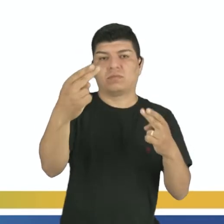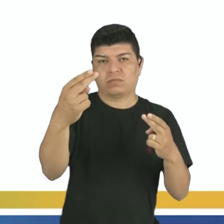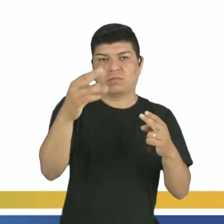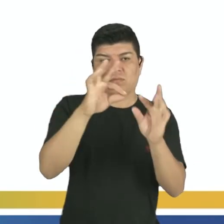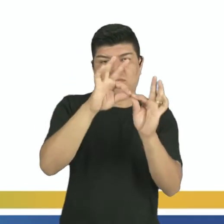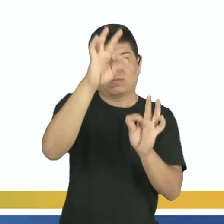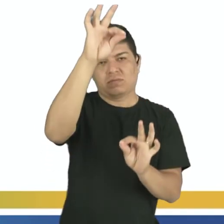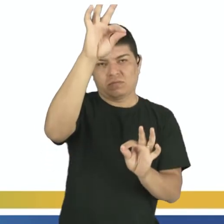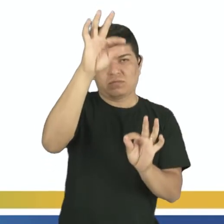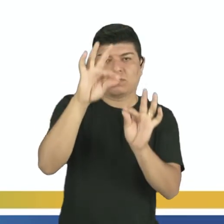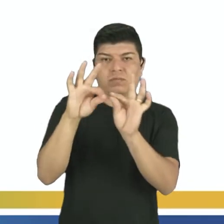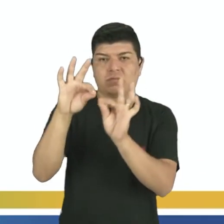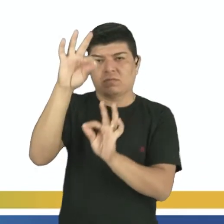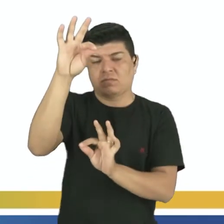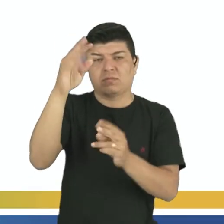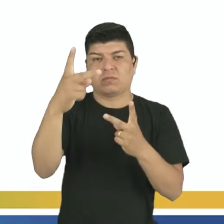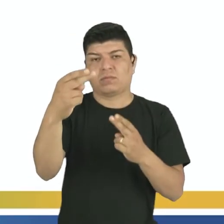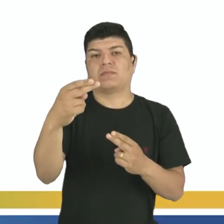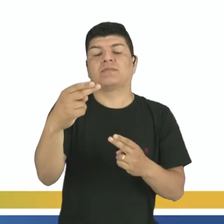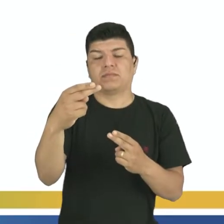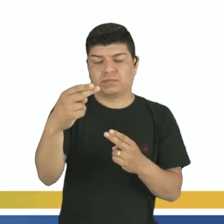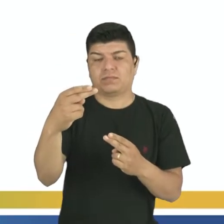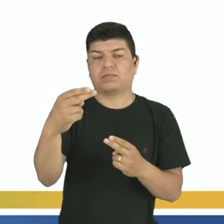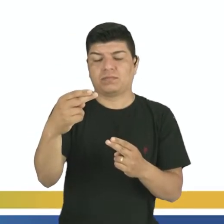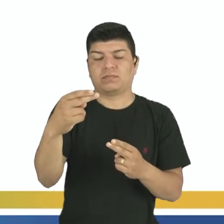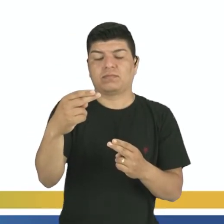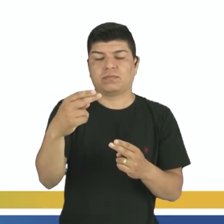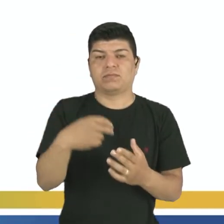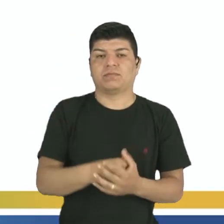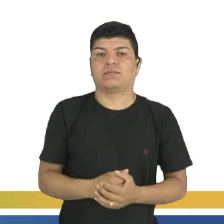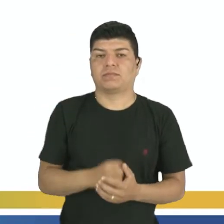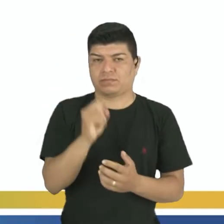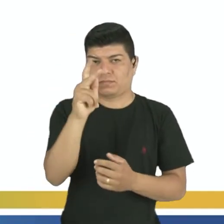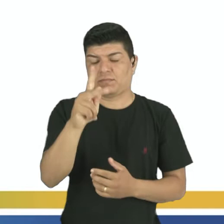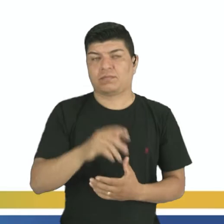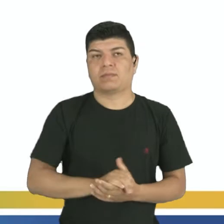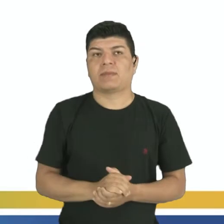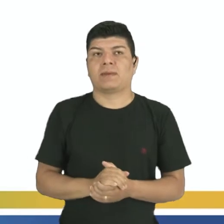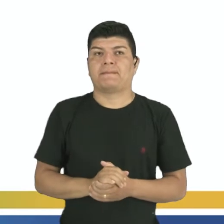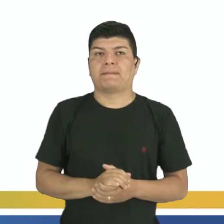a esta medida, ok? Então esses lados aqui, ó, são iguais, ok?